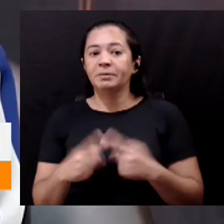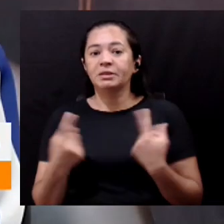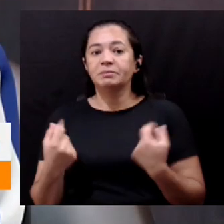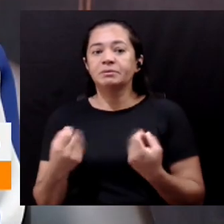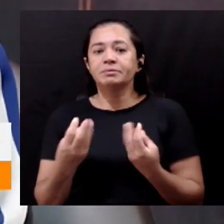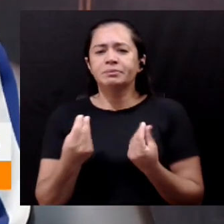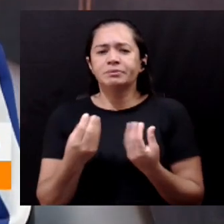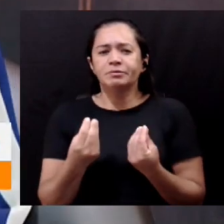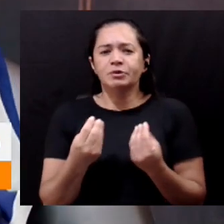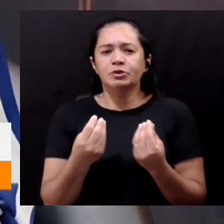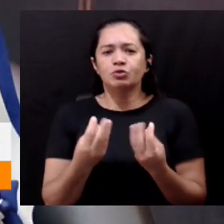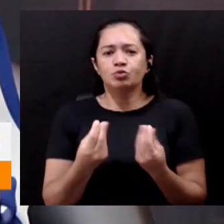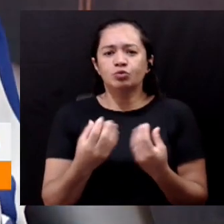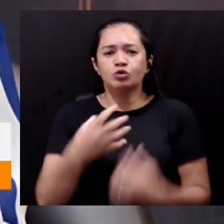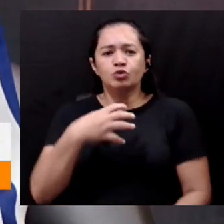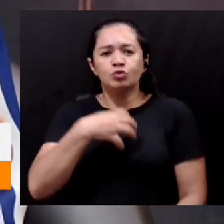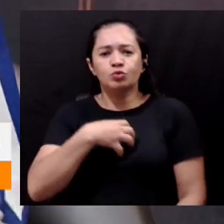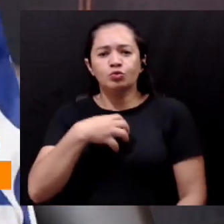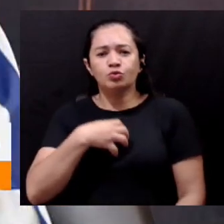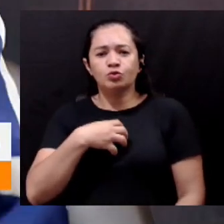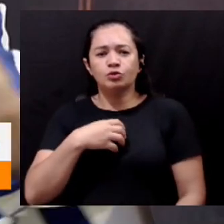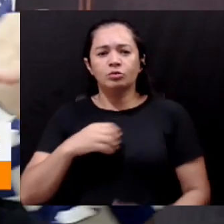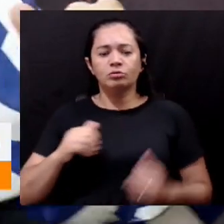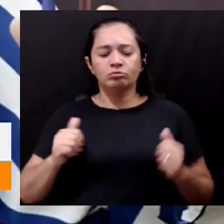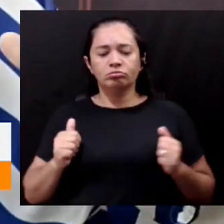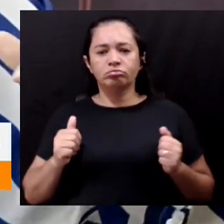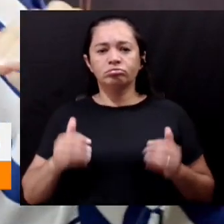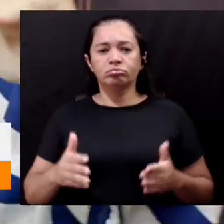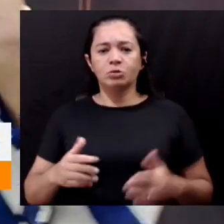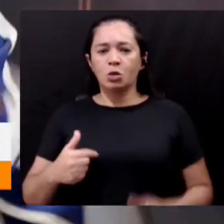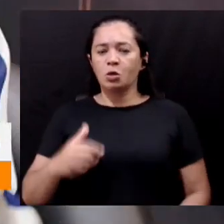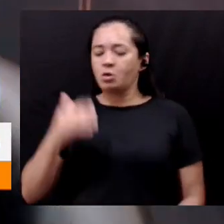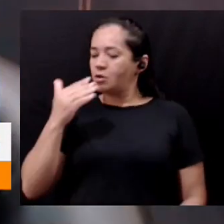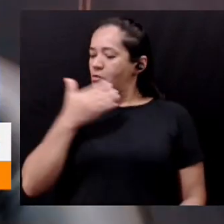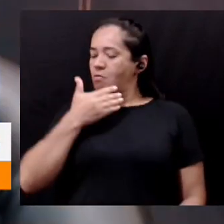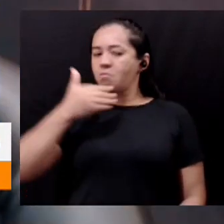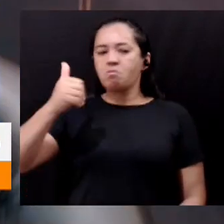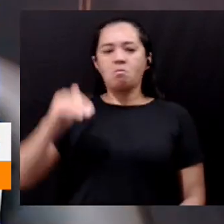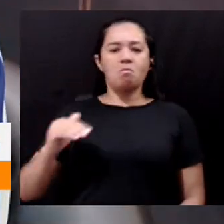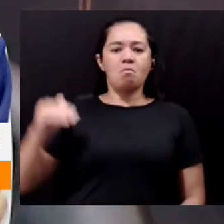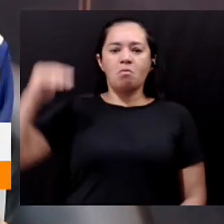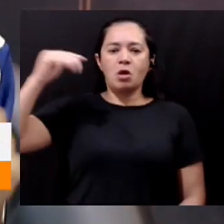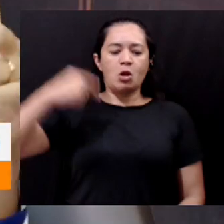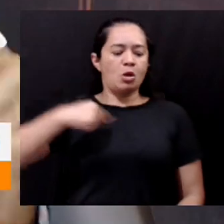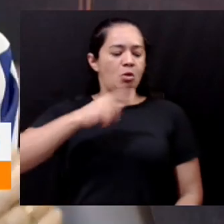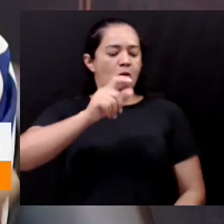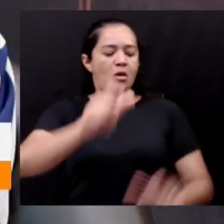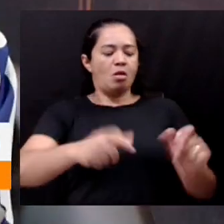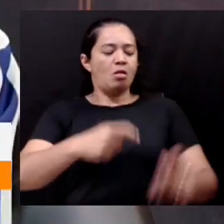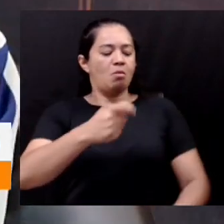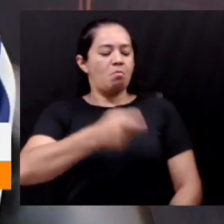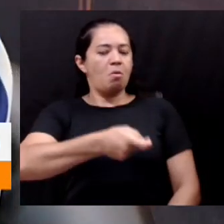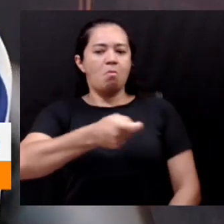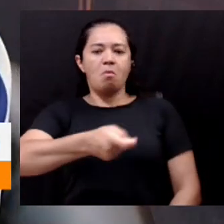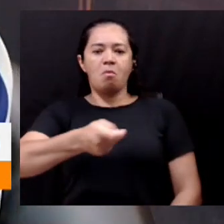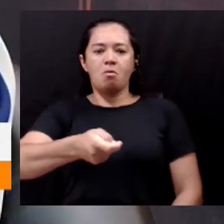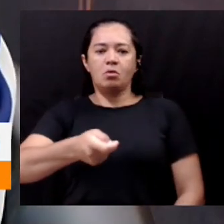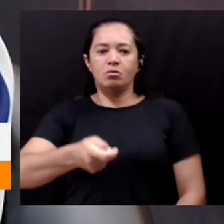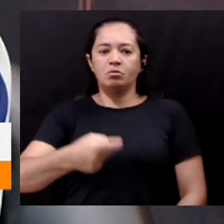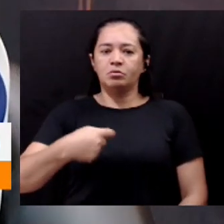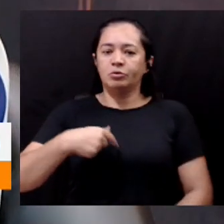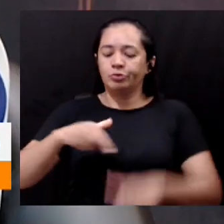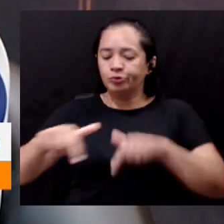mal colocado de que eu sou superior e eu subjugo as pessoas. No trabalho, na família, a gente,